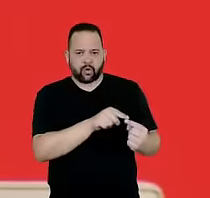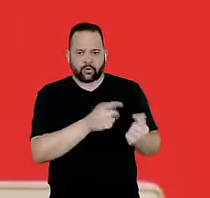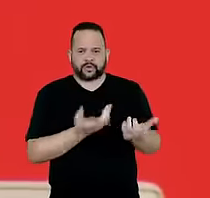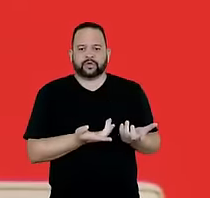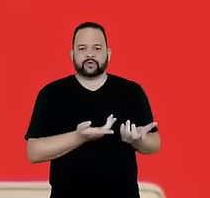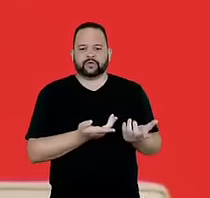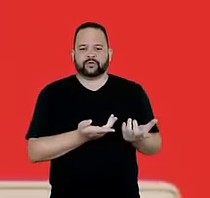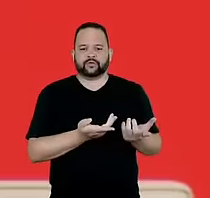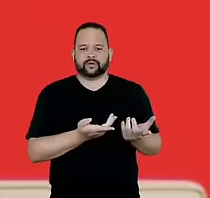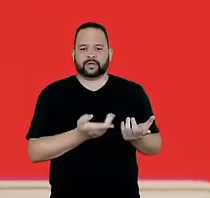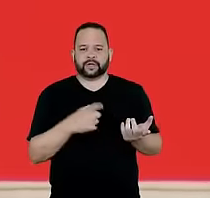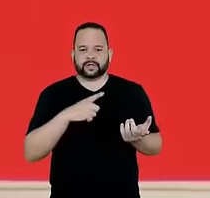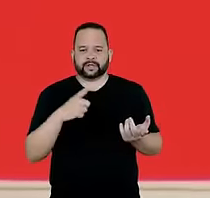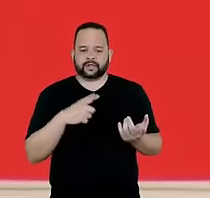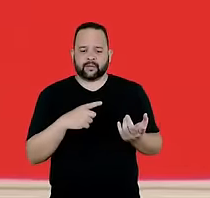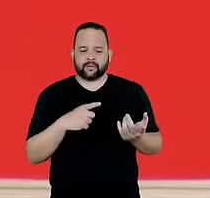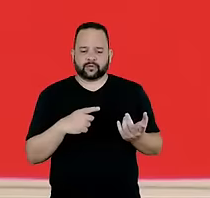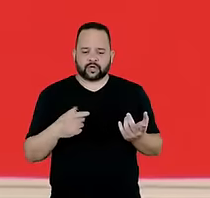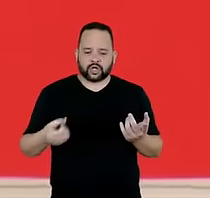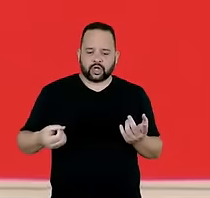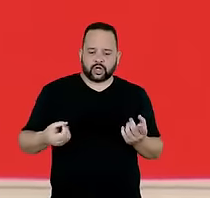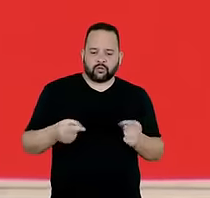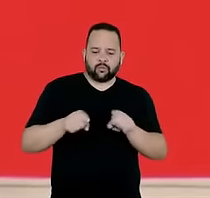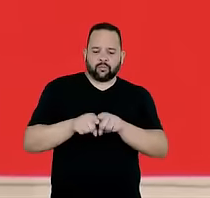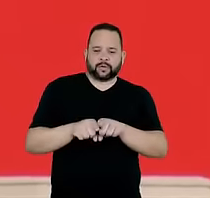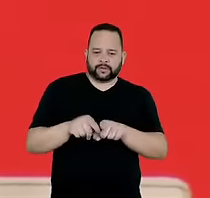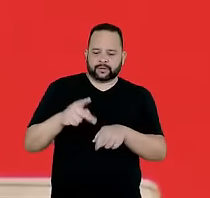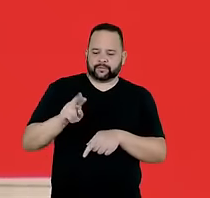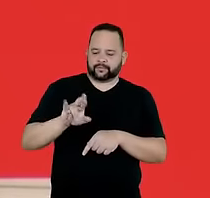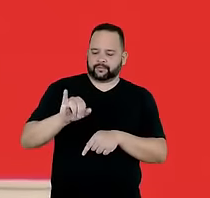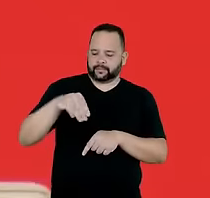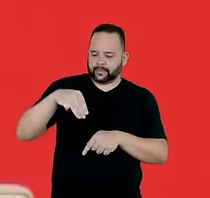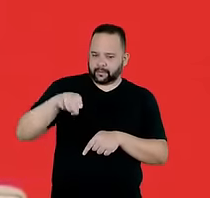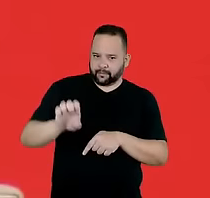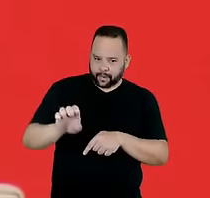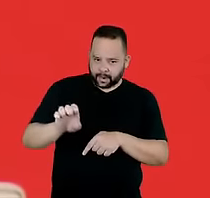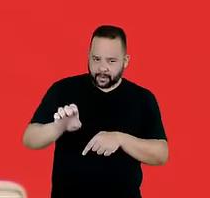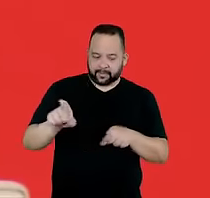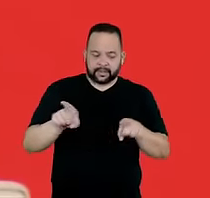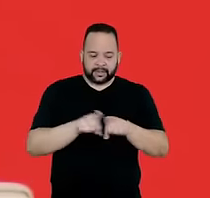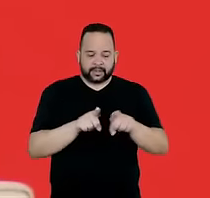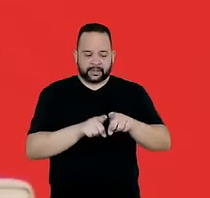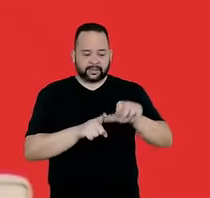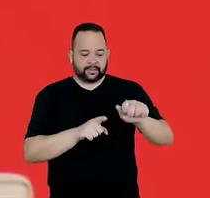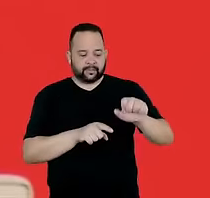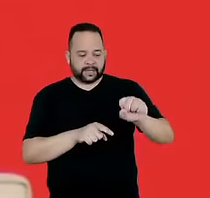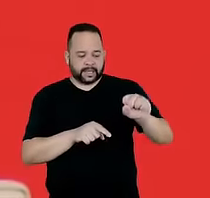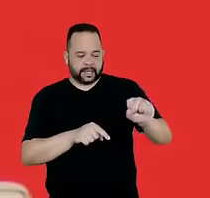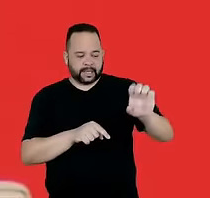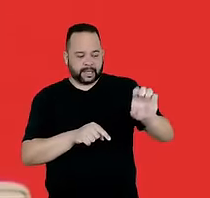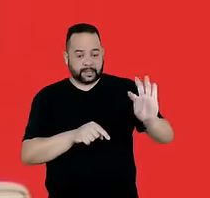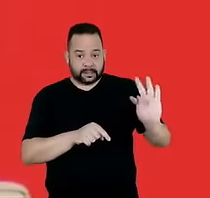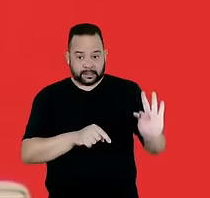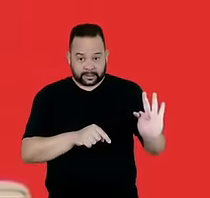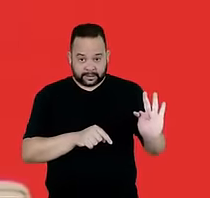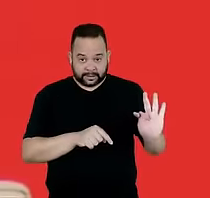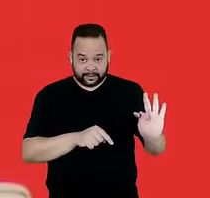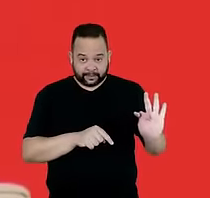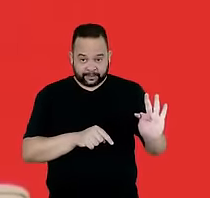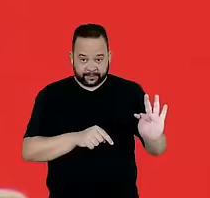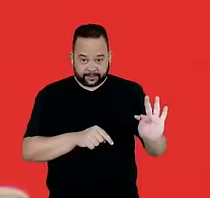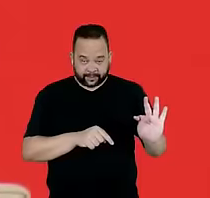parceria entre o nosso Private Banking e a Bradesco asset e que toma a forma desse